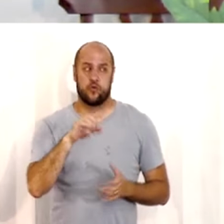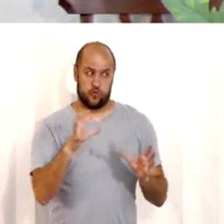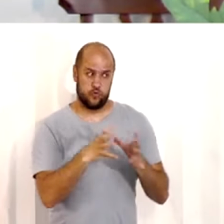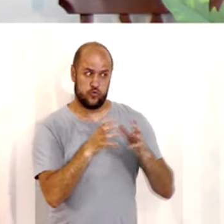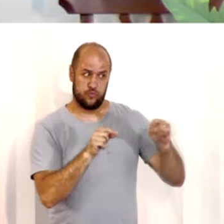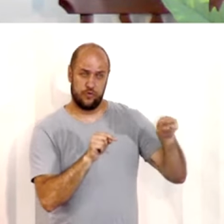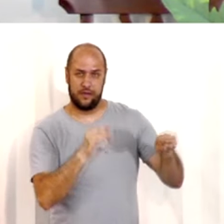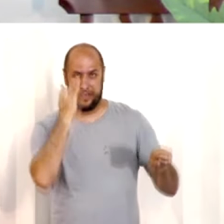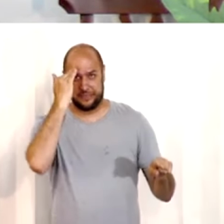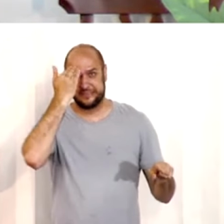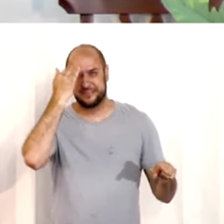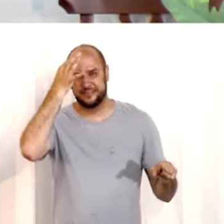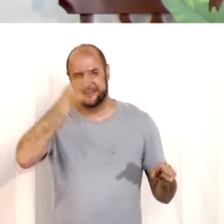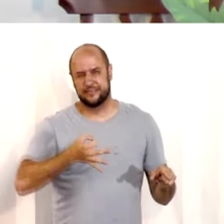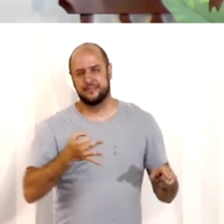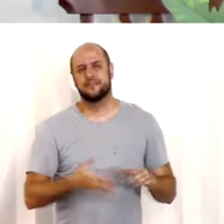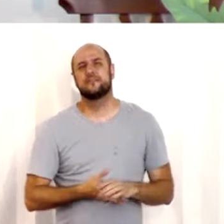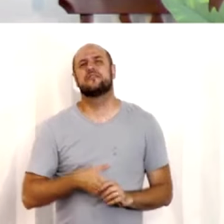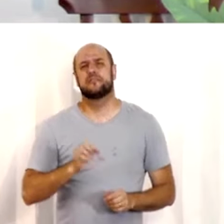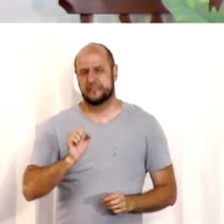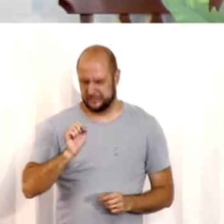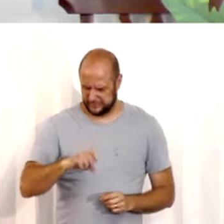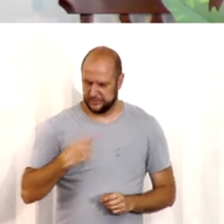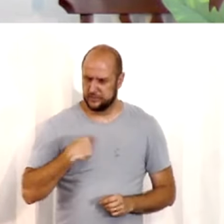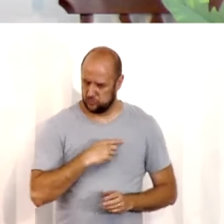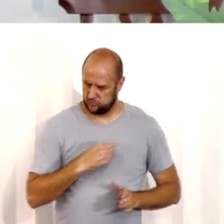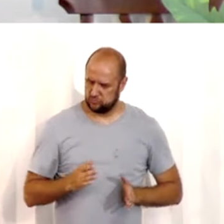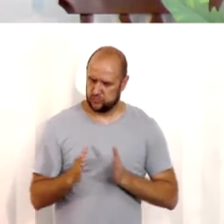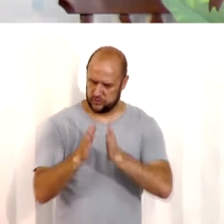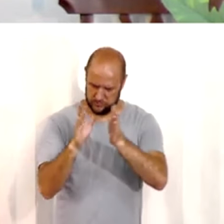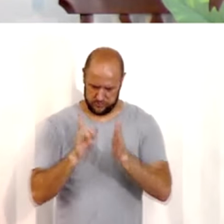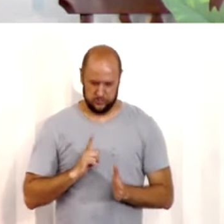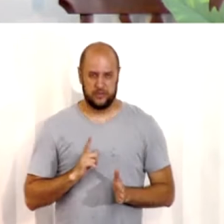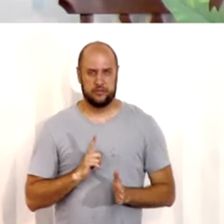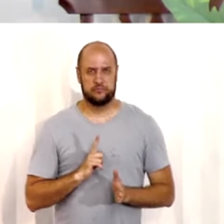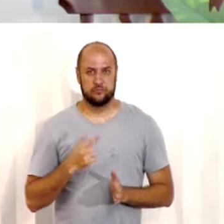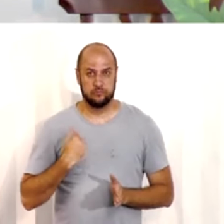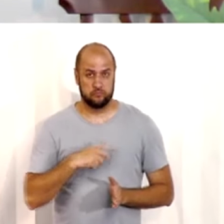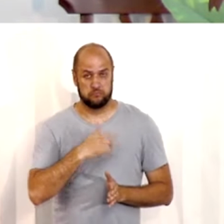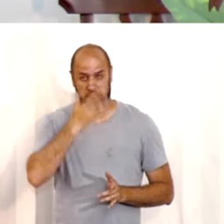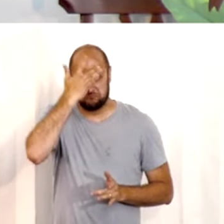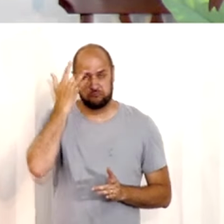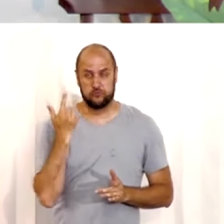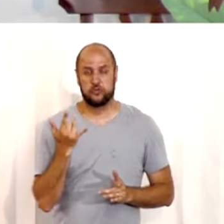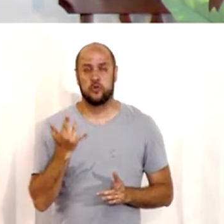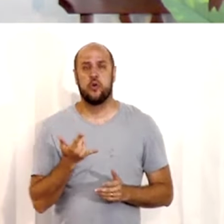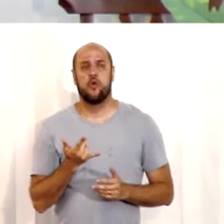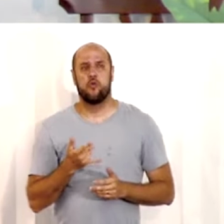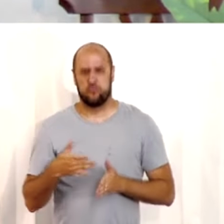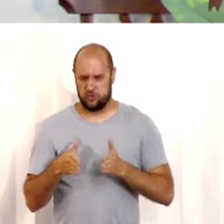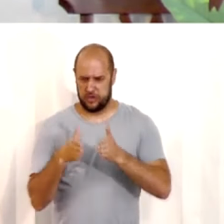a consciência. Sim, nós temos uma carreira, nós somos os que correm nessa carreira. Sim, nós temos alguém